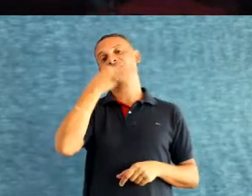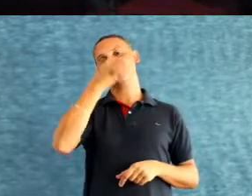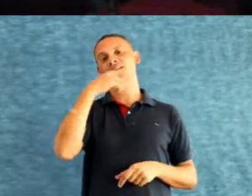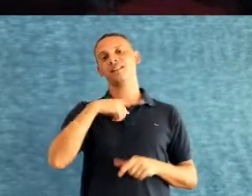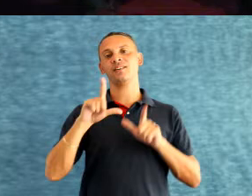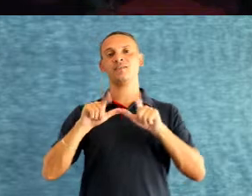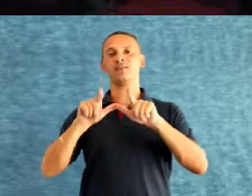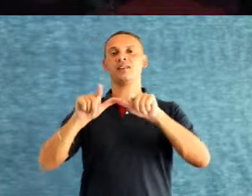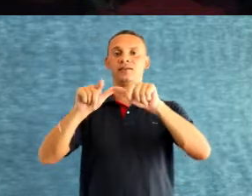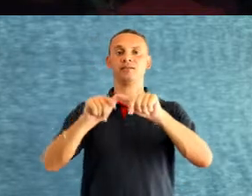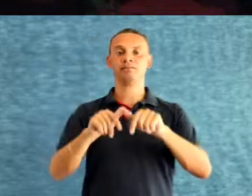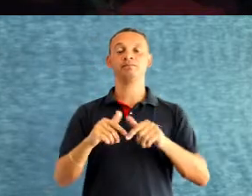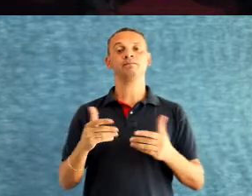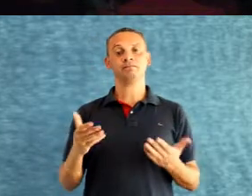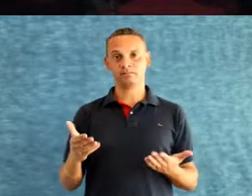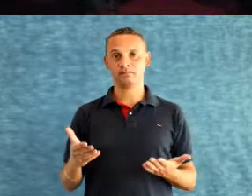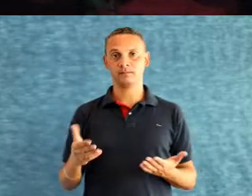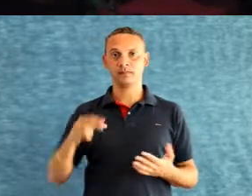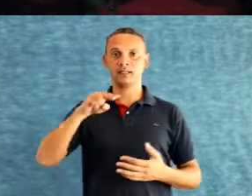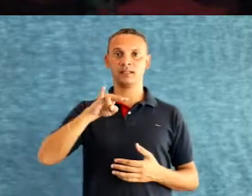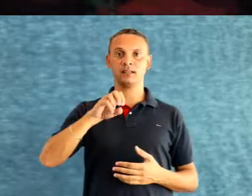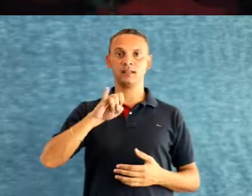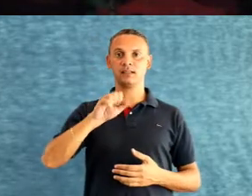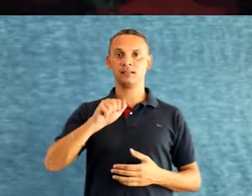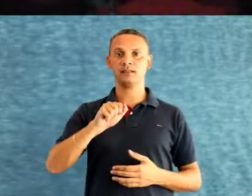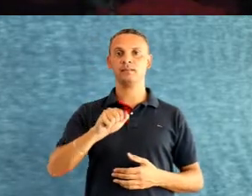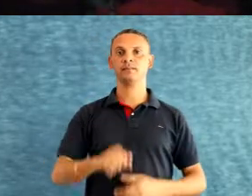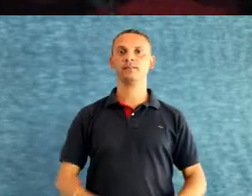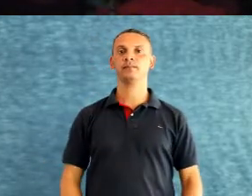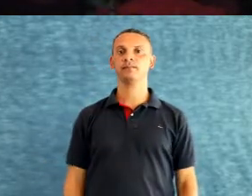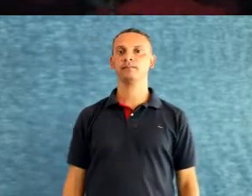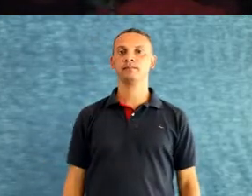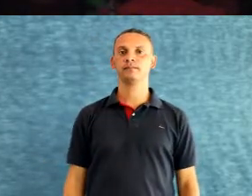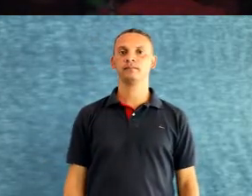viagem. Enfim, essa é Nízia Floresta.